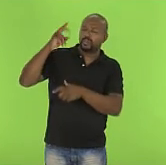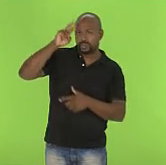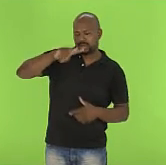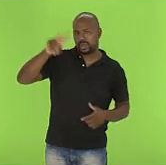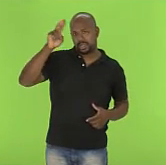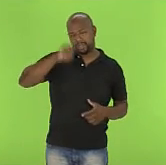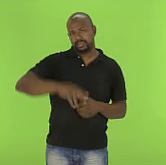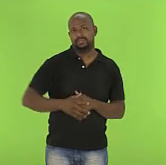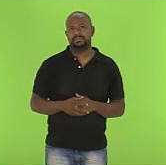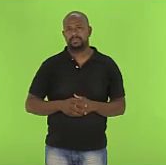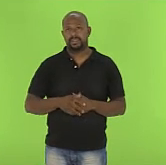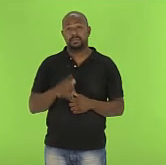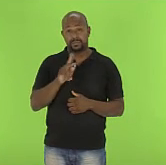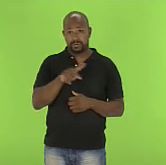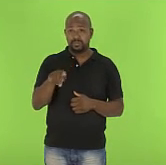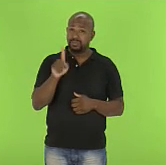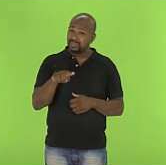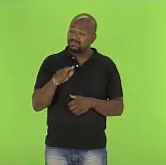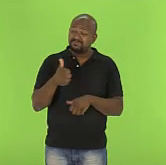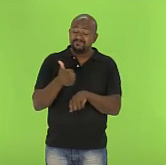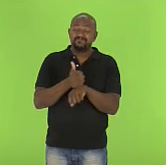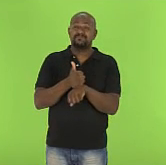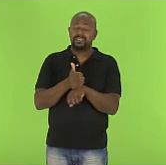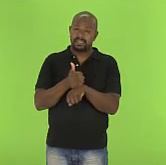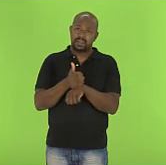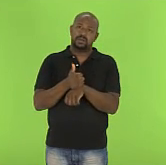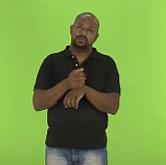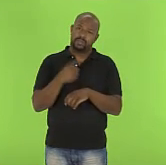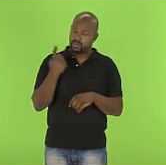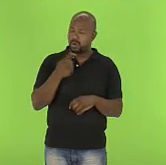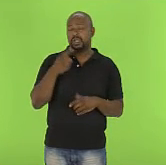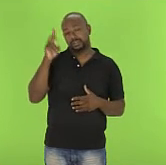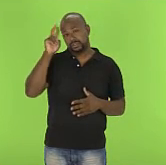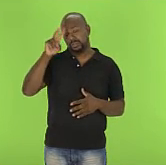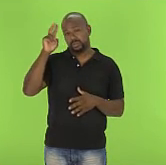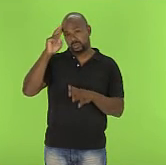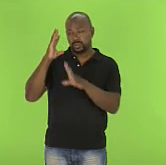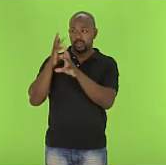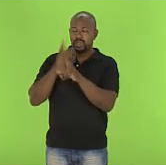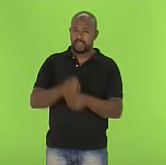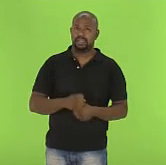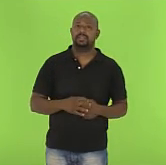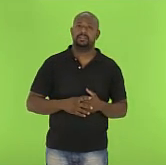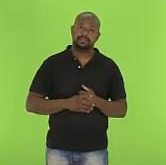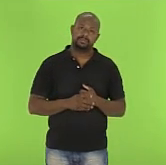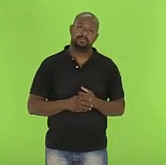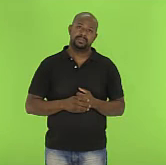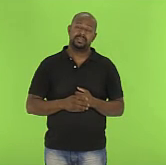história. Os professores são parte fundamental da nossa história.